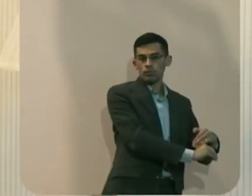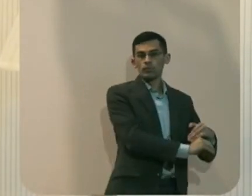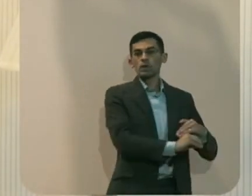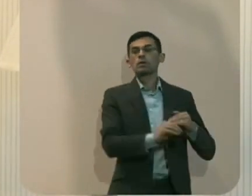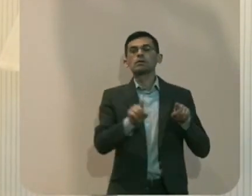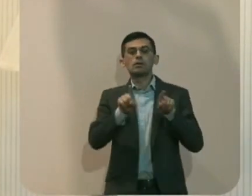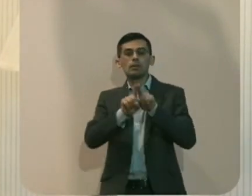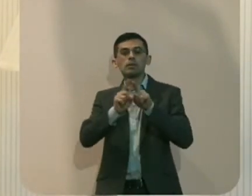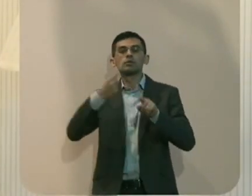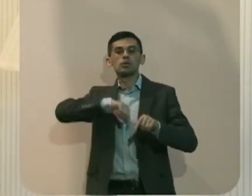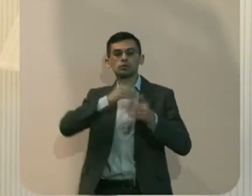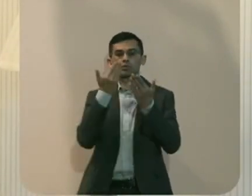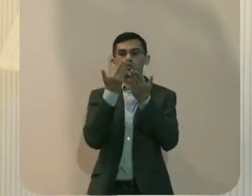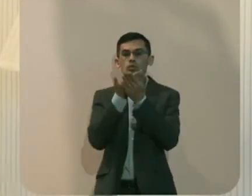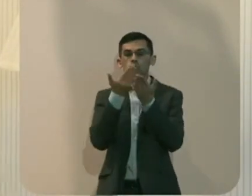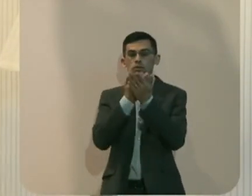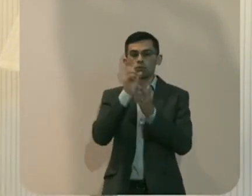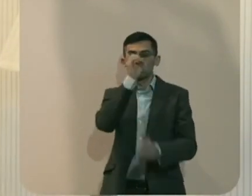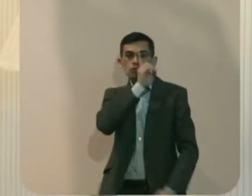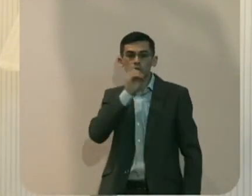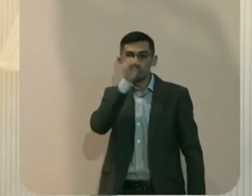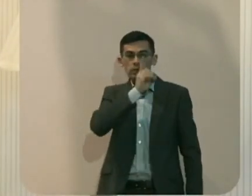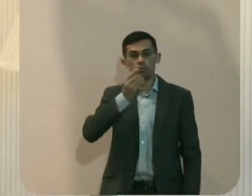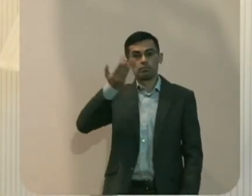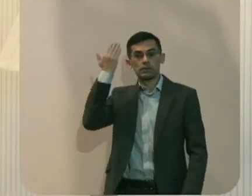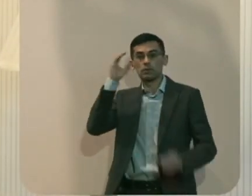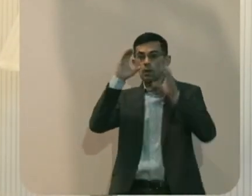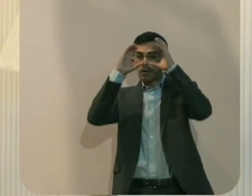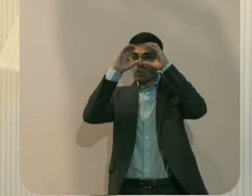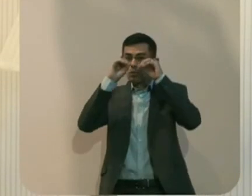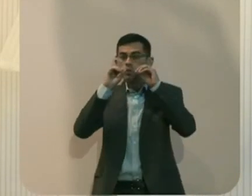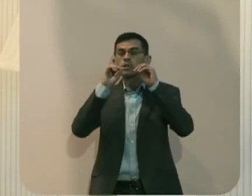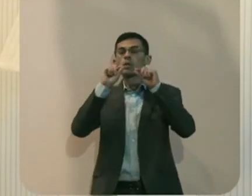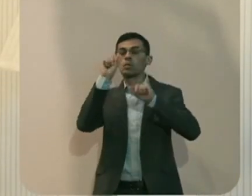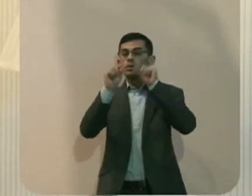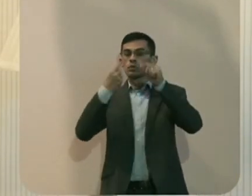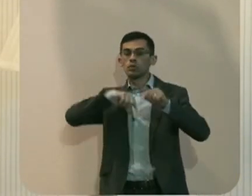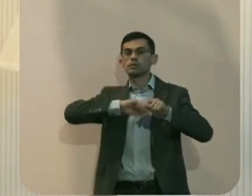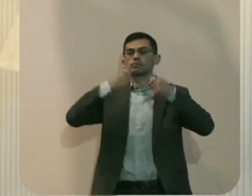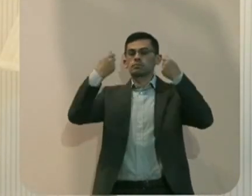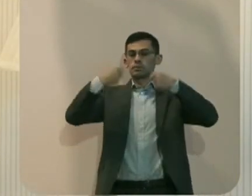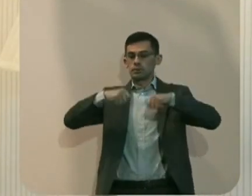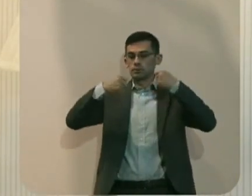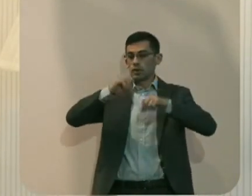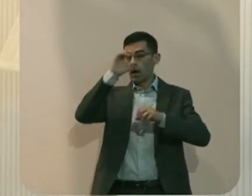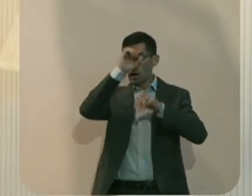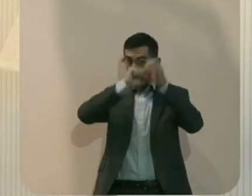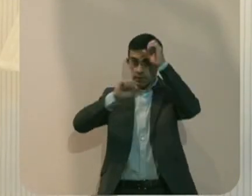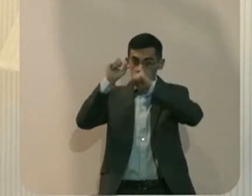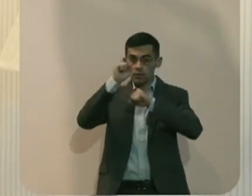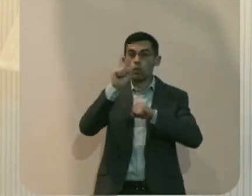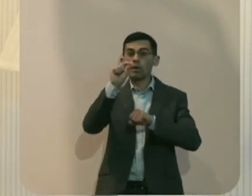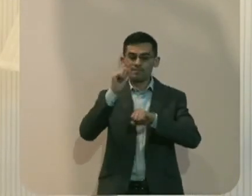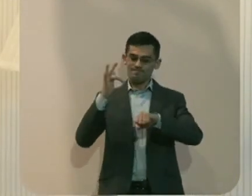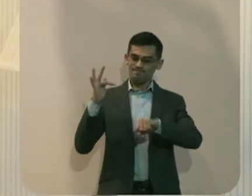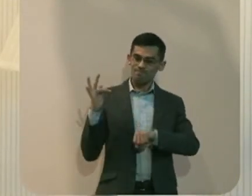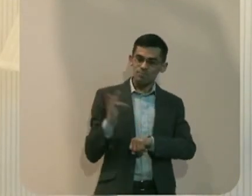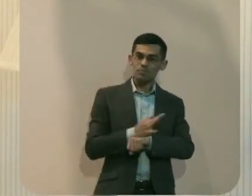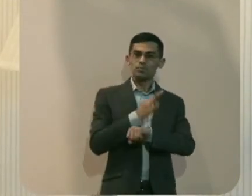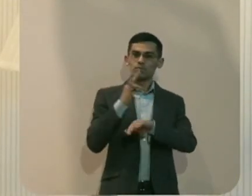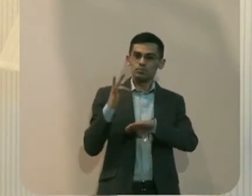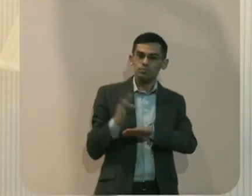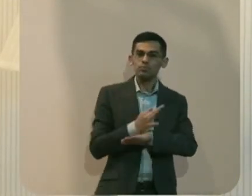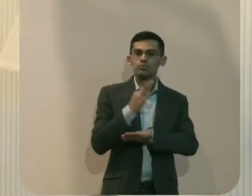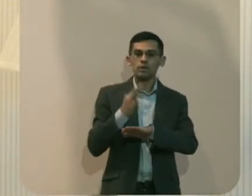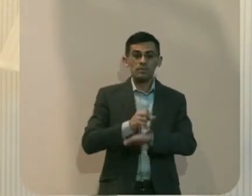fim, nós estudamos domingo passado à noite que nós precisamos aprender a perseverar. Quem